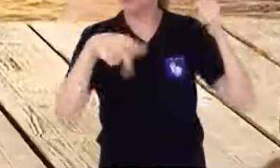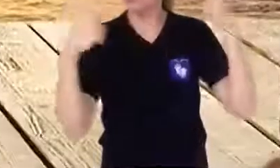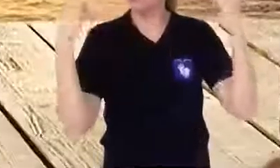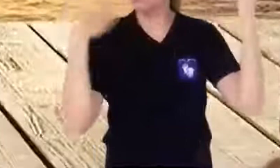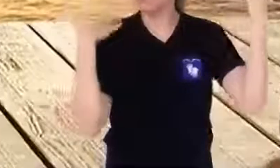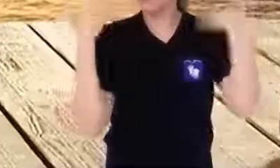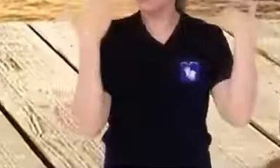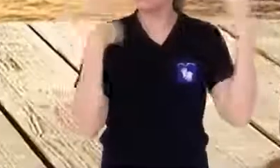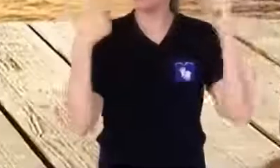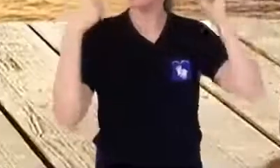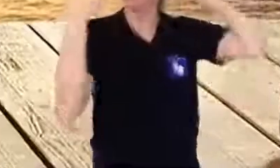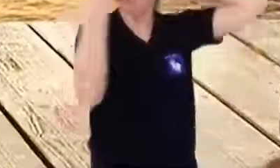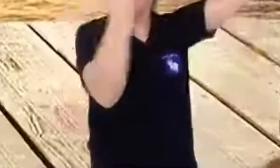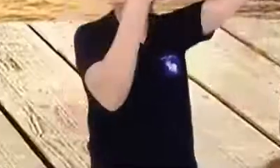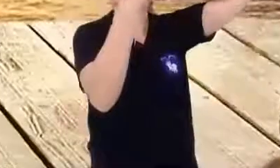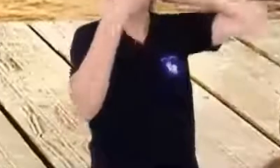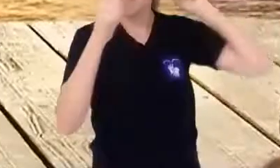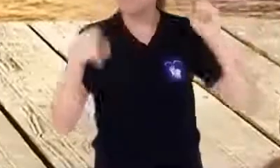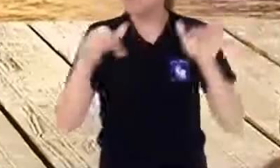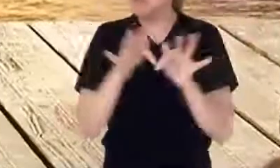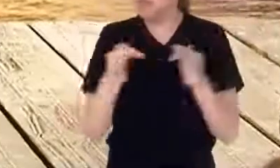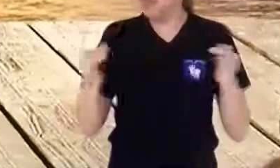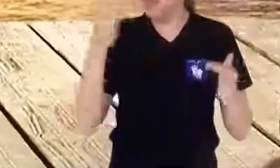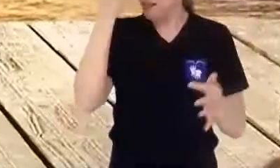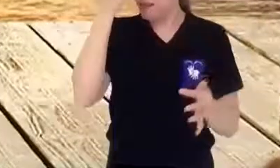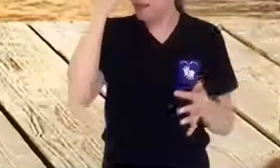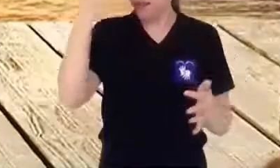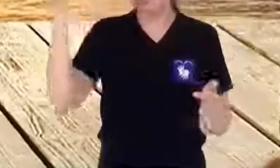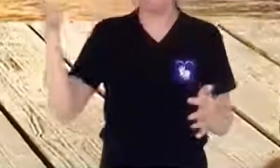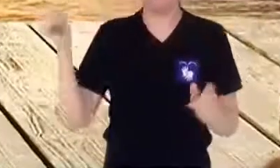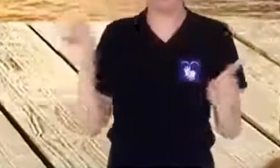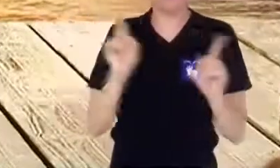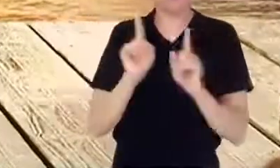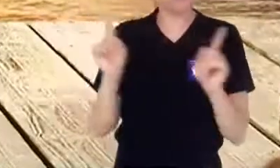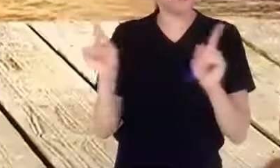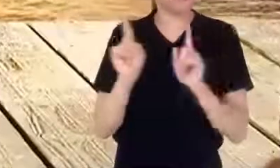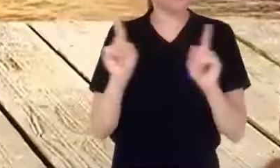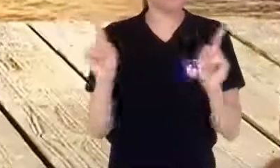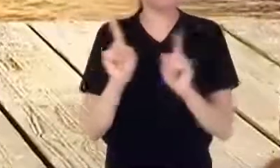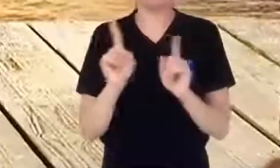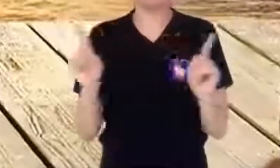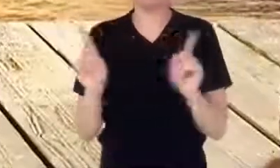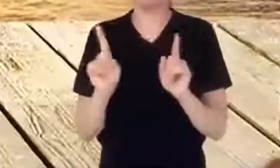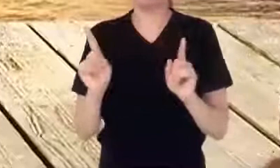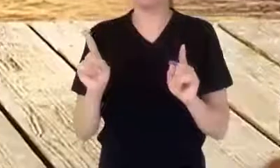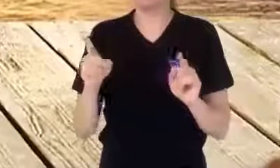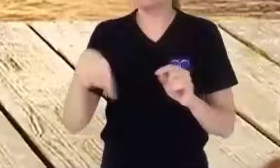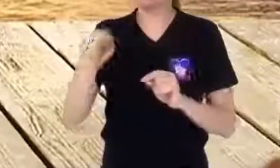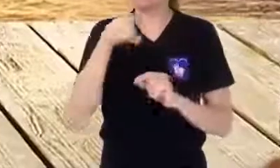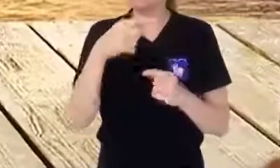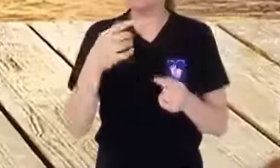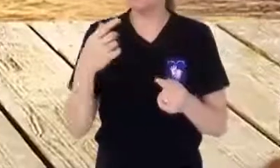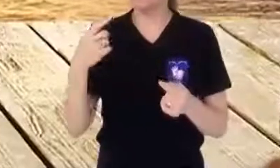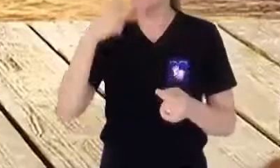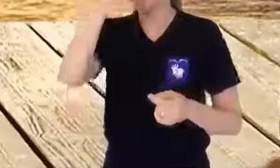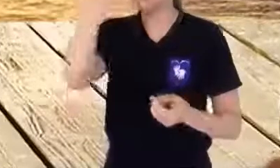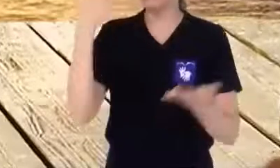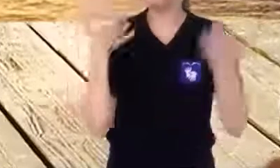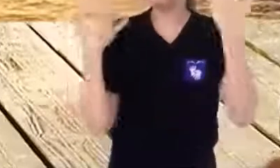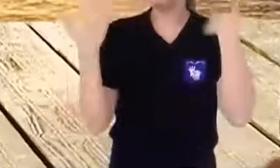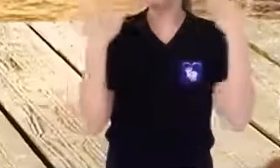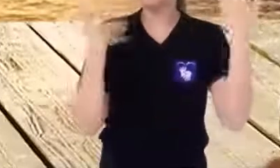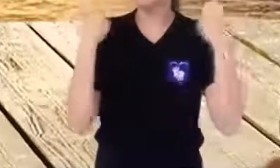Só que você pensa que é fácil entrar nesse navio? Pensei que eu já estava pronto. Não. Ah, poxa, é muito difícil. O marujo, ele tem que aprender a fazer